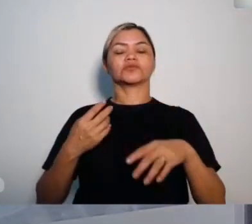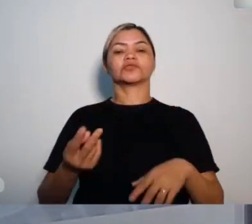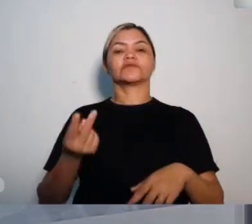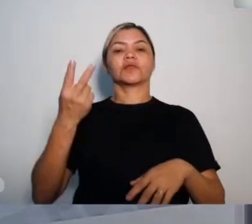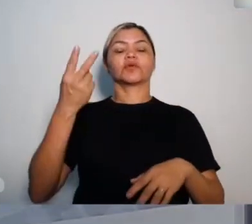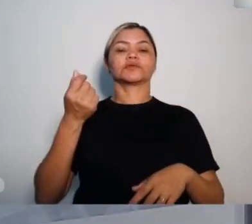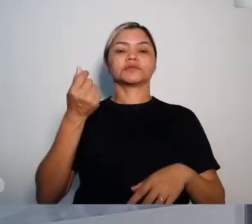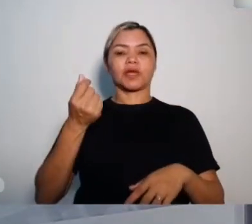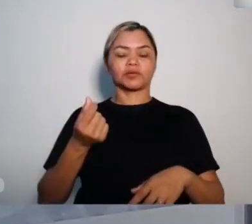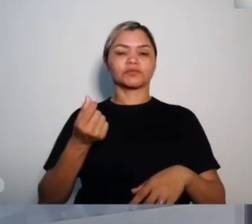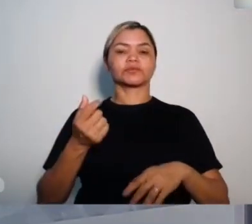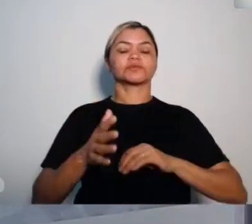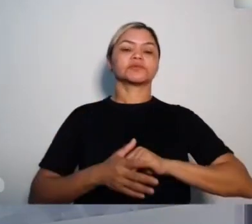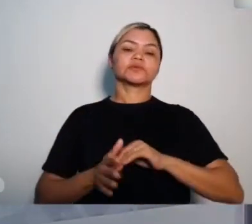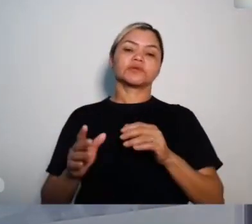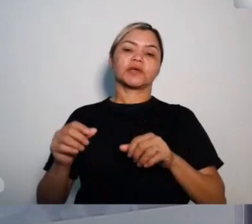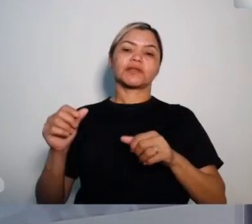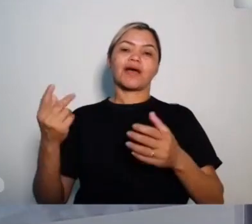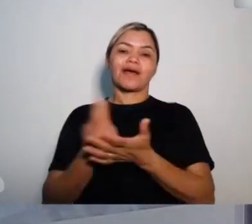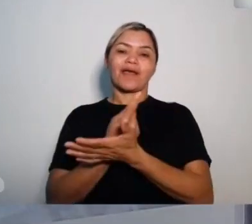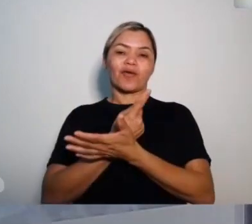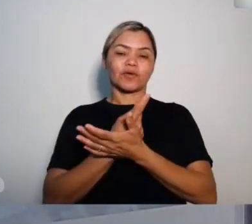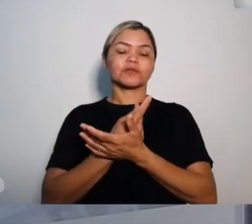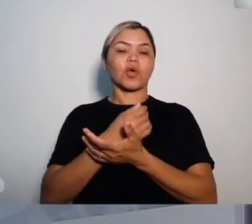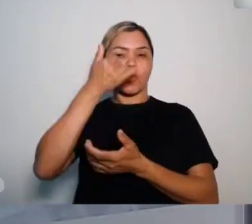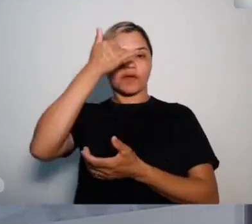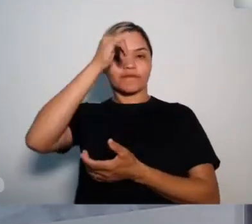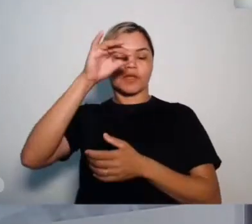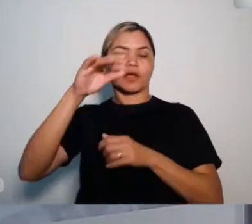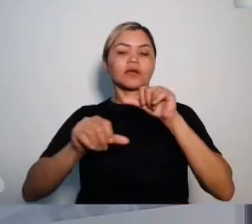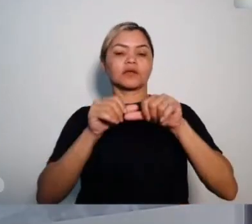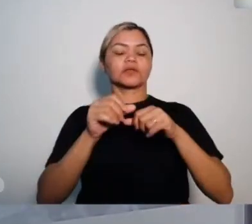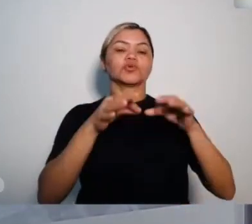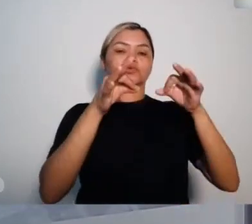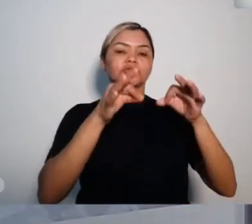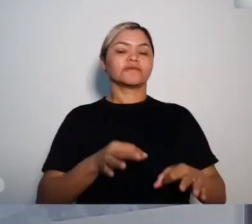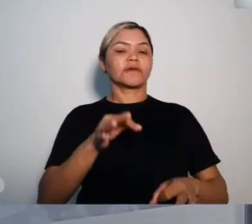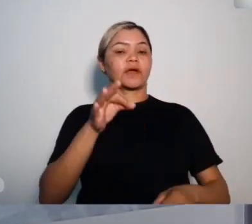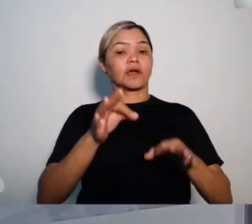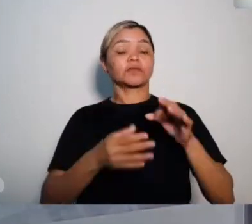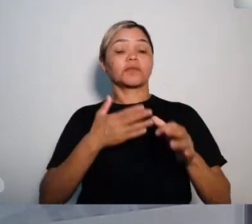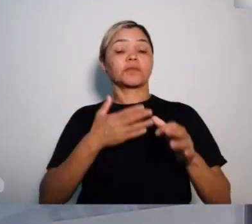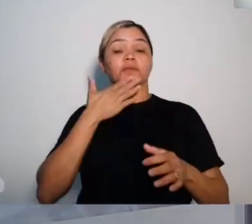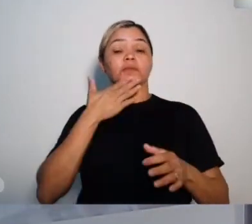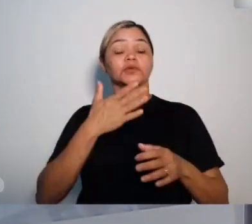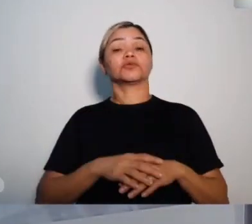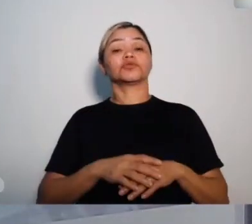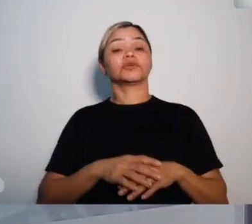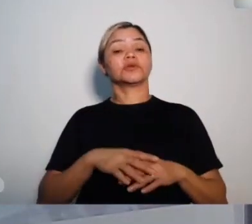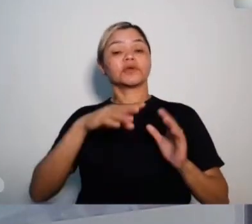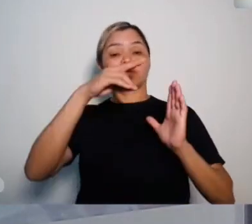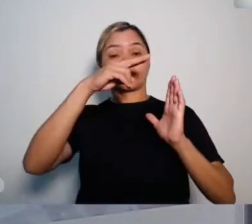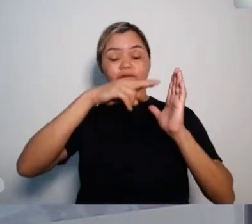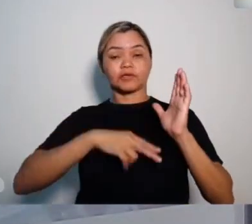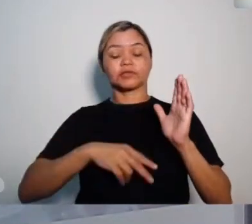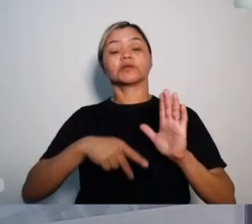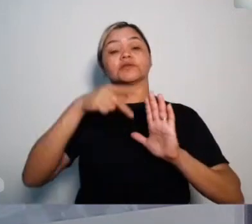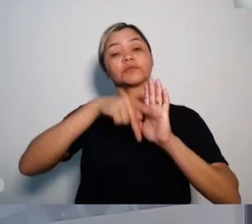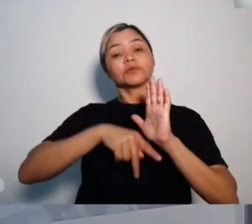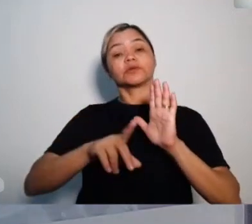corretos. Então, deixo justificado o meu pedido de vista desse projeto de lei. Mas,